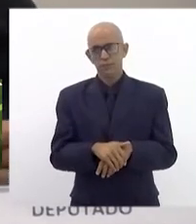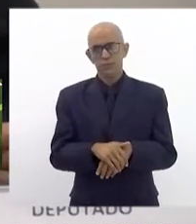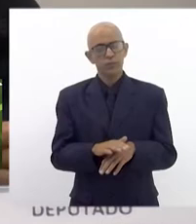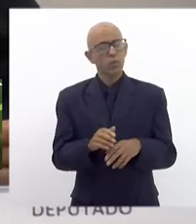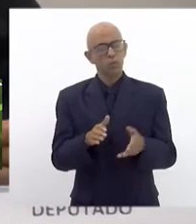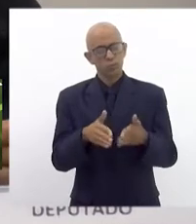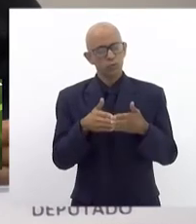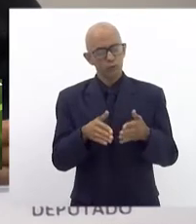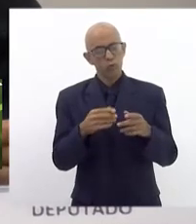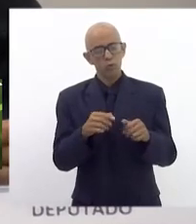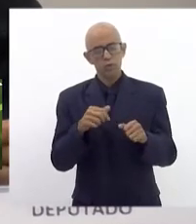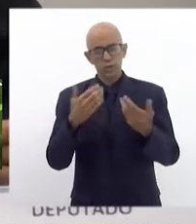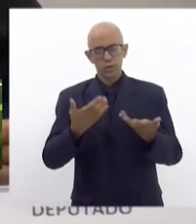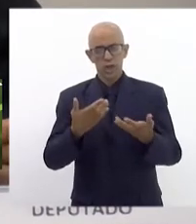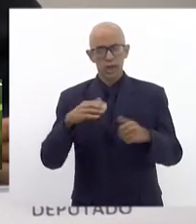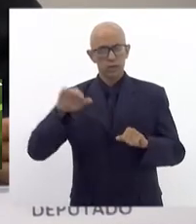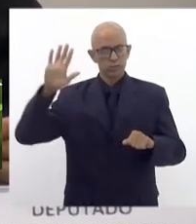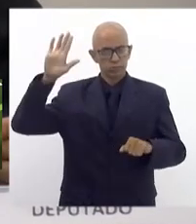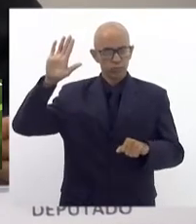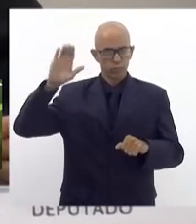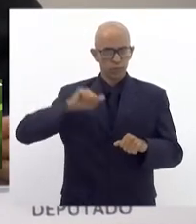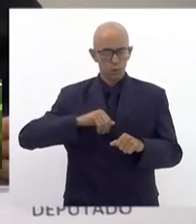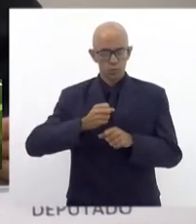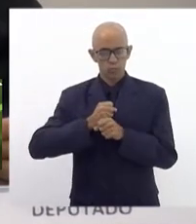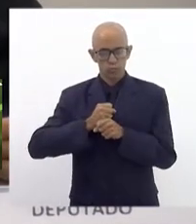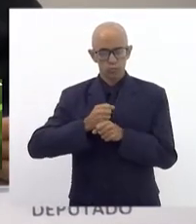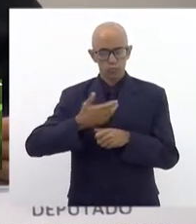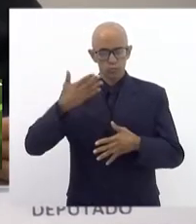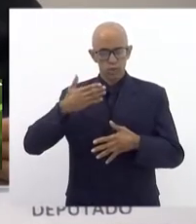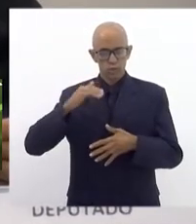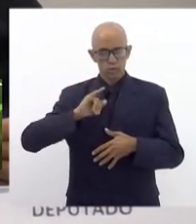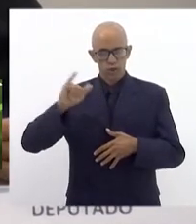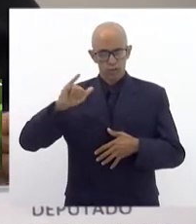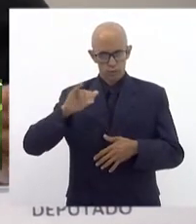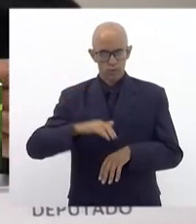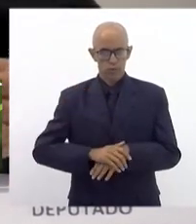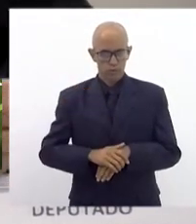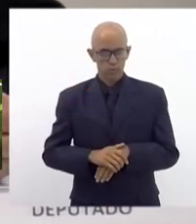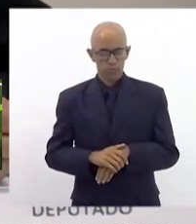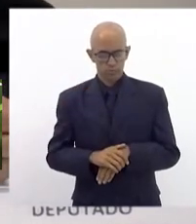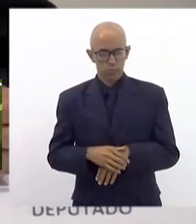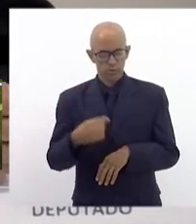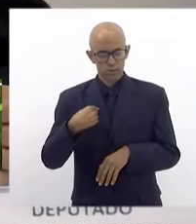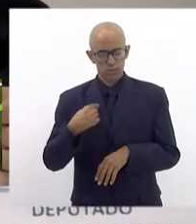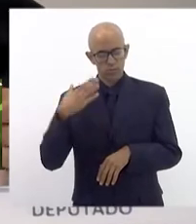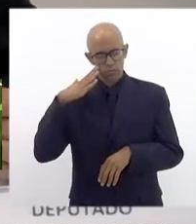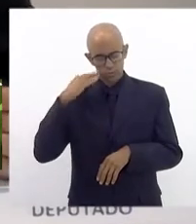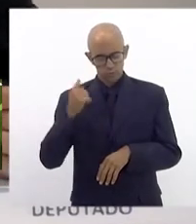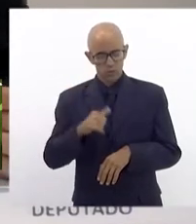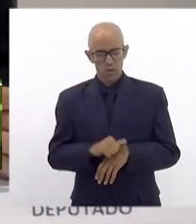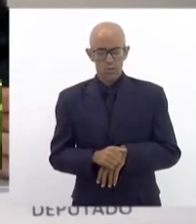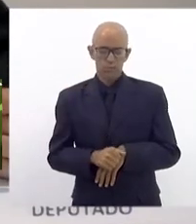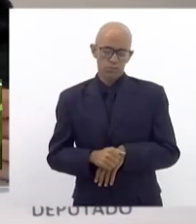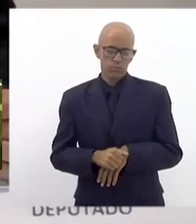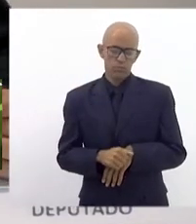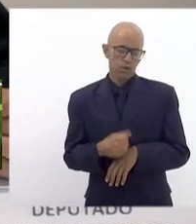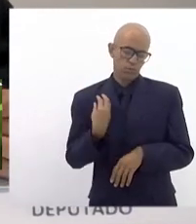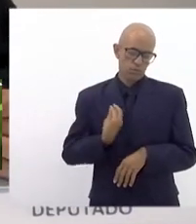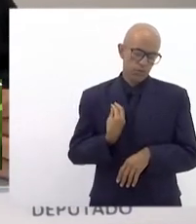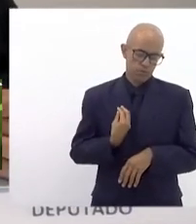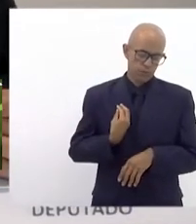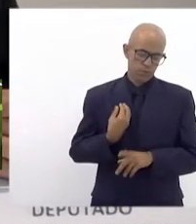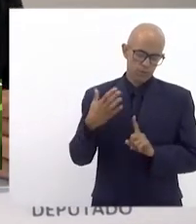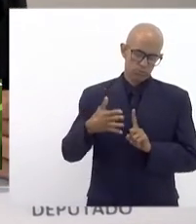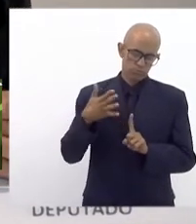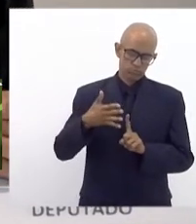intervir, por favor, aqui no chat, com a devida identificação, para que possam participar com voz